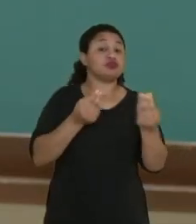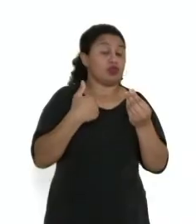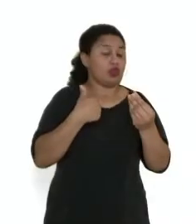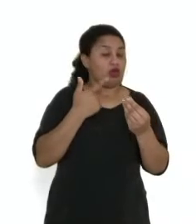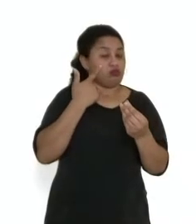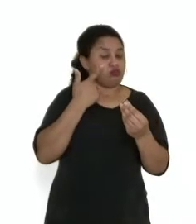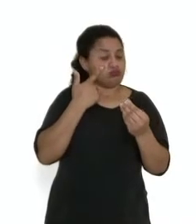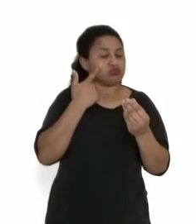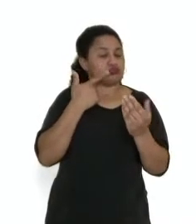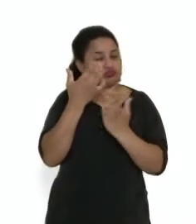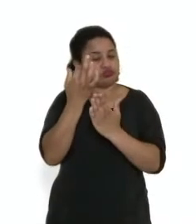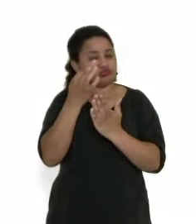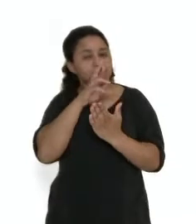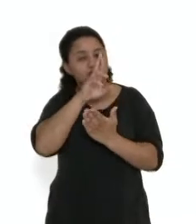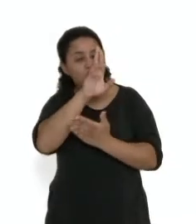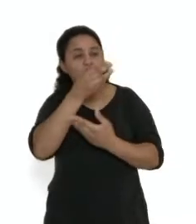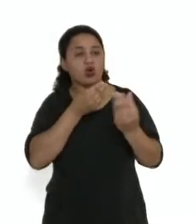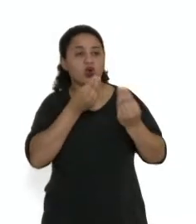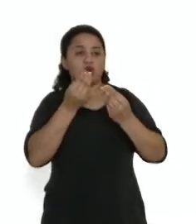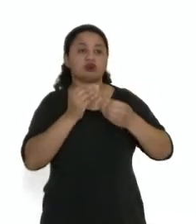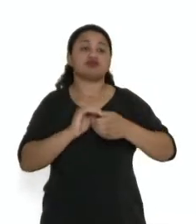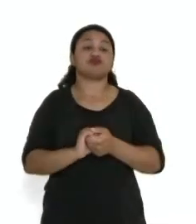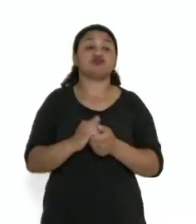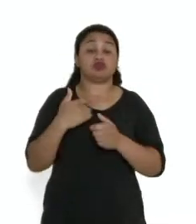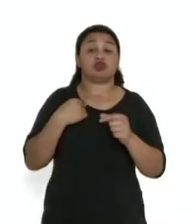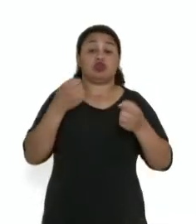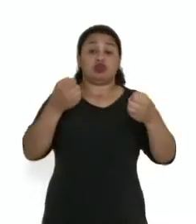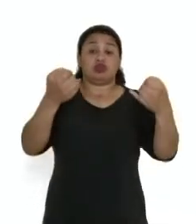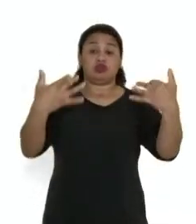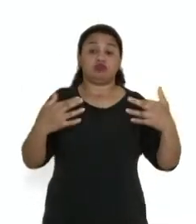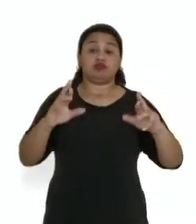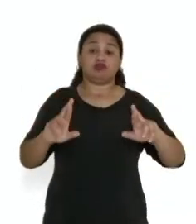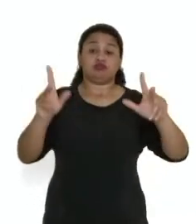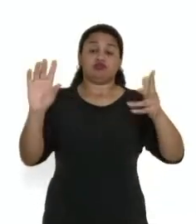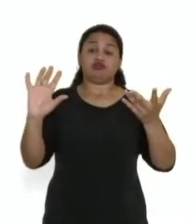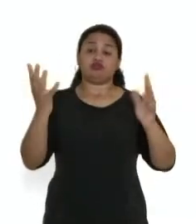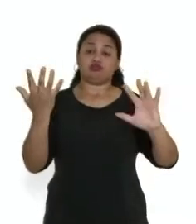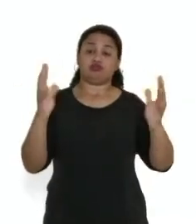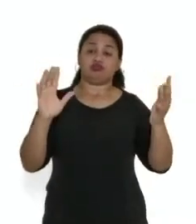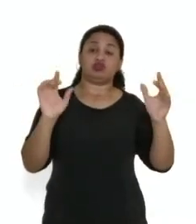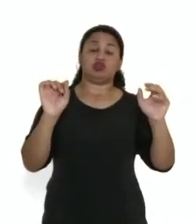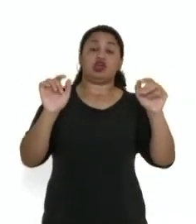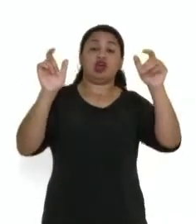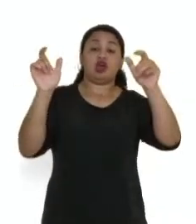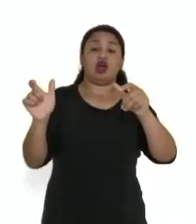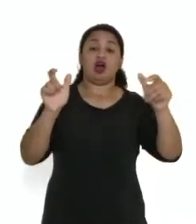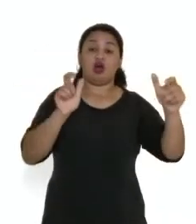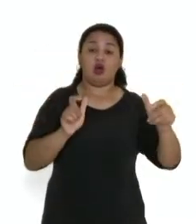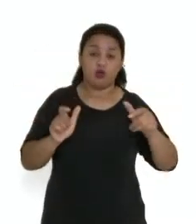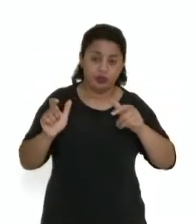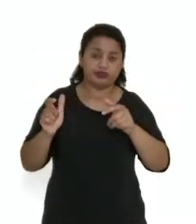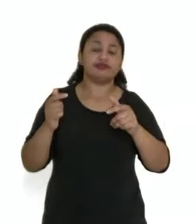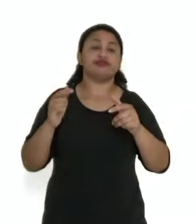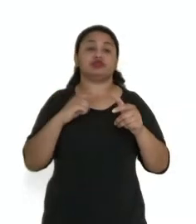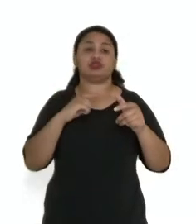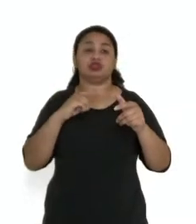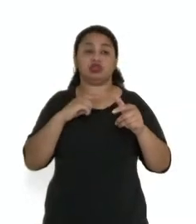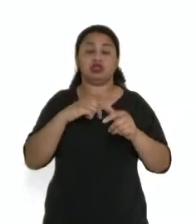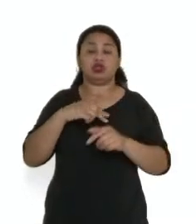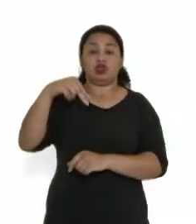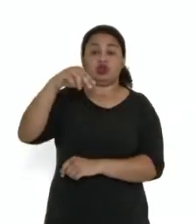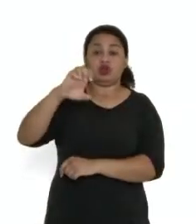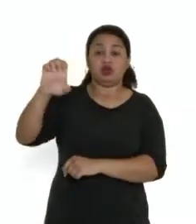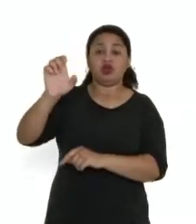Então, um dos fatores que explica essa diferença climática é a localização geográfica. O Nordeste